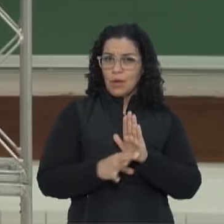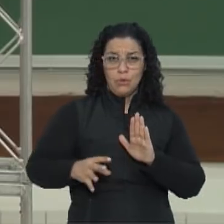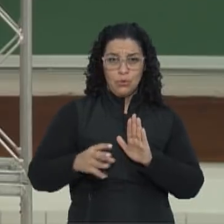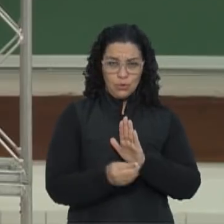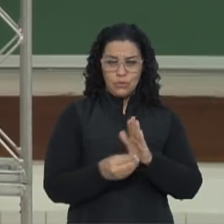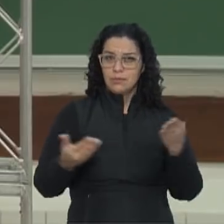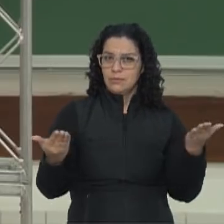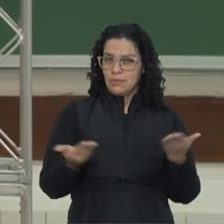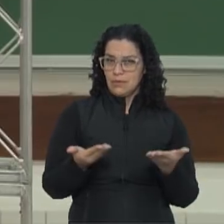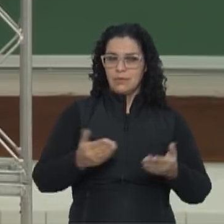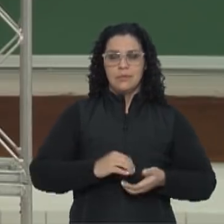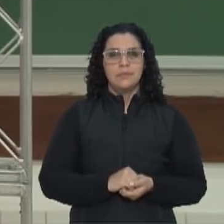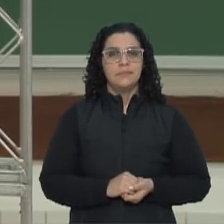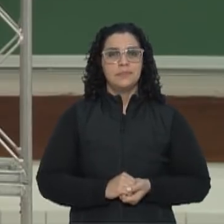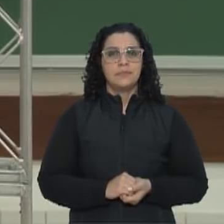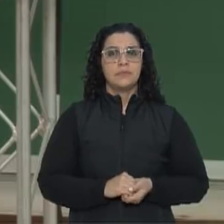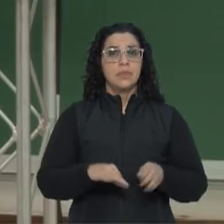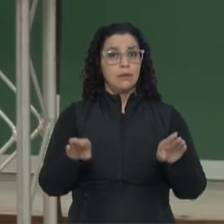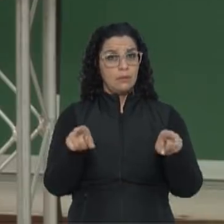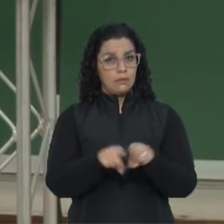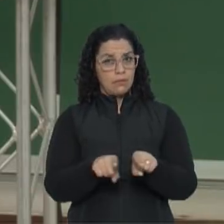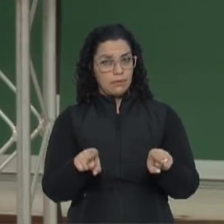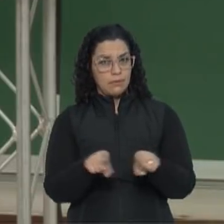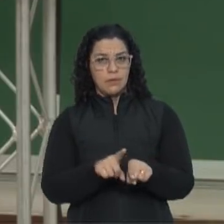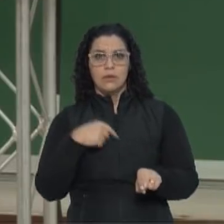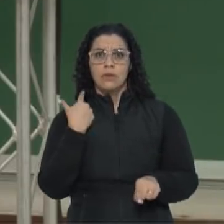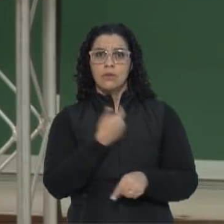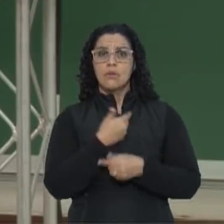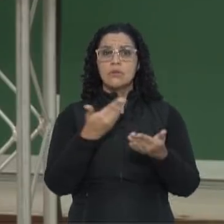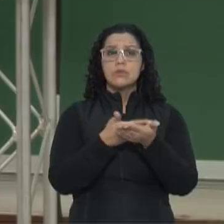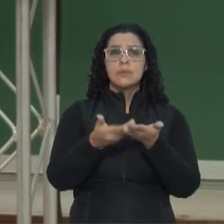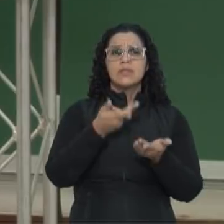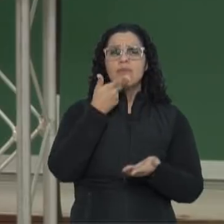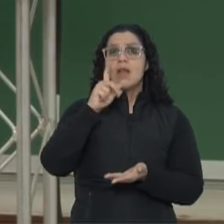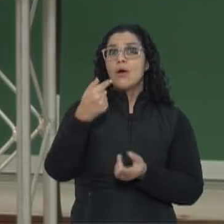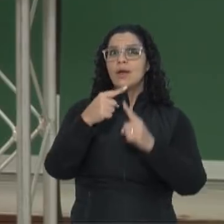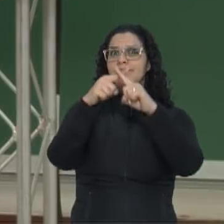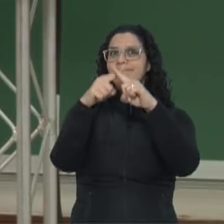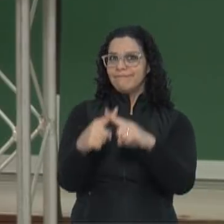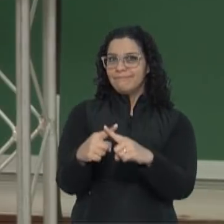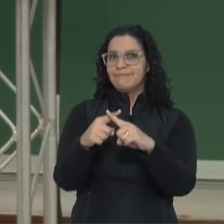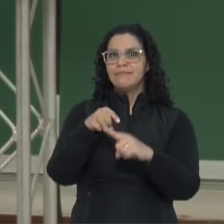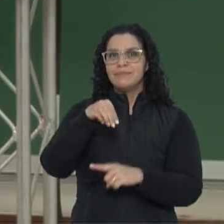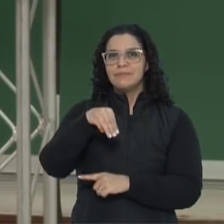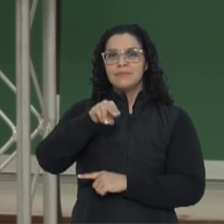desse conteúdo para vocês, e também a gente vai começar a falar de multiplicação.